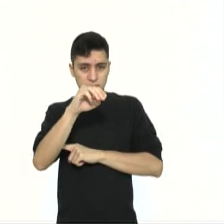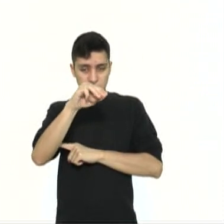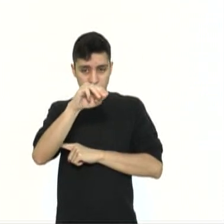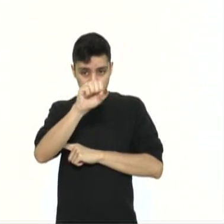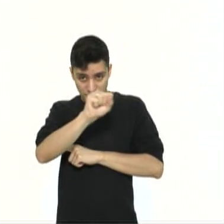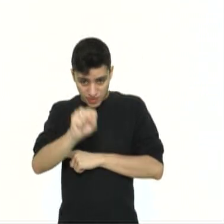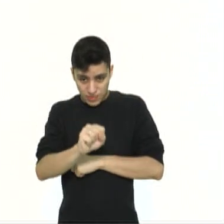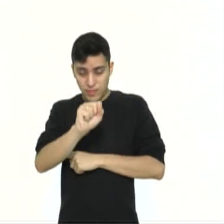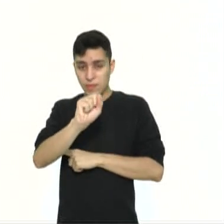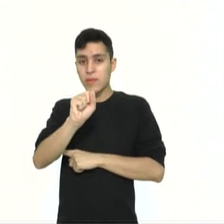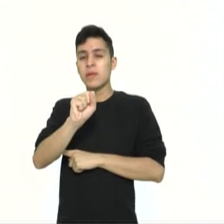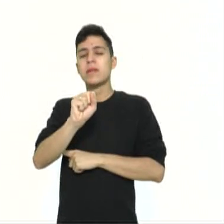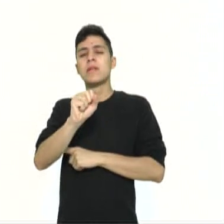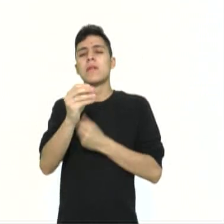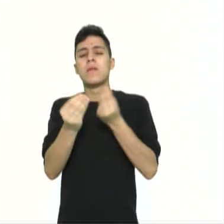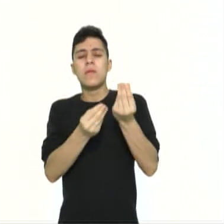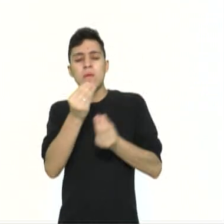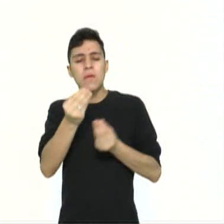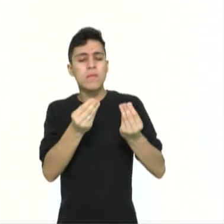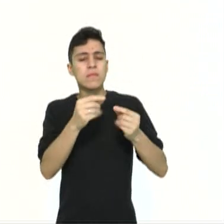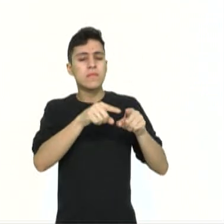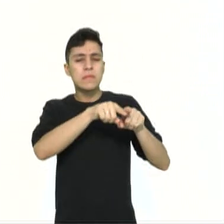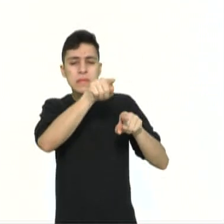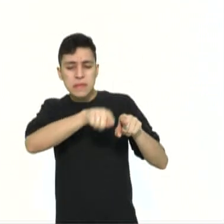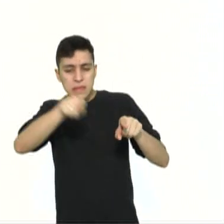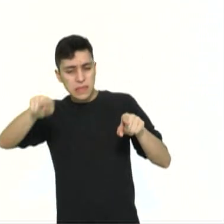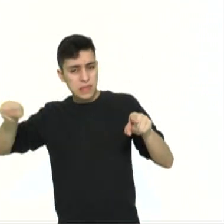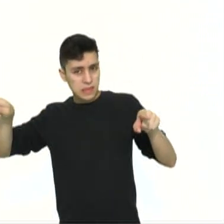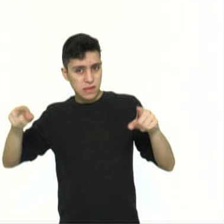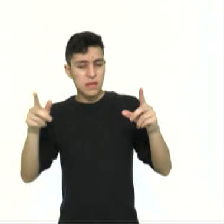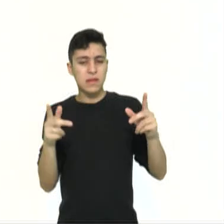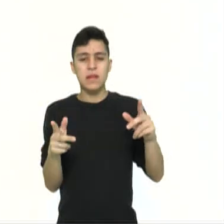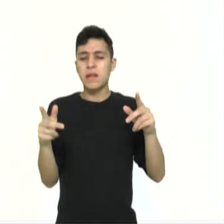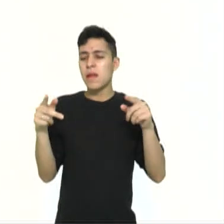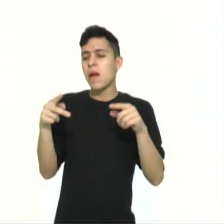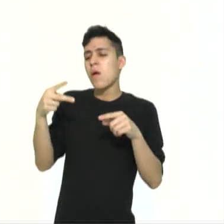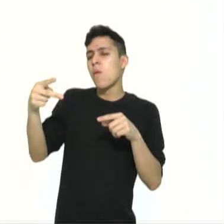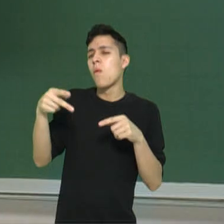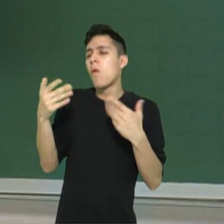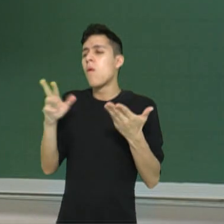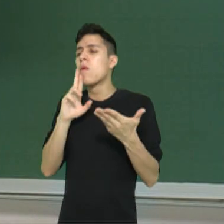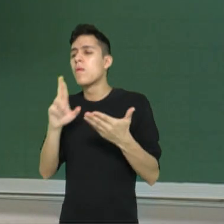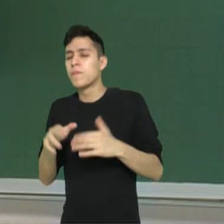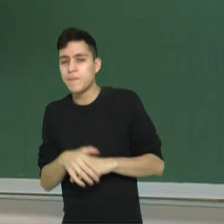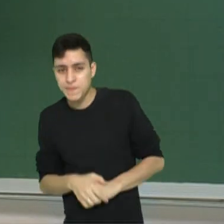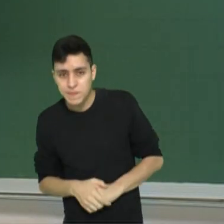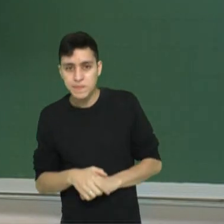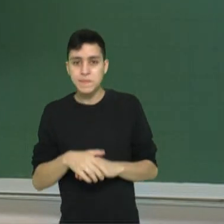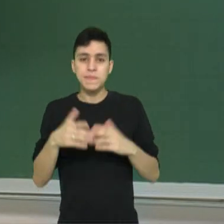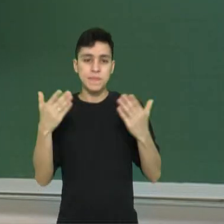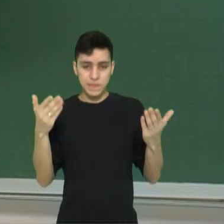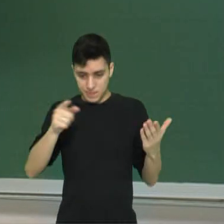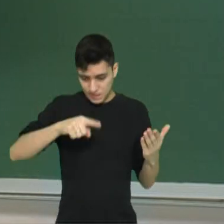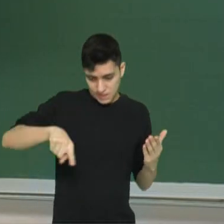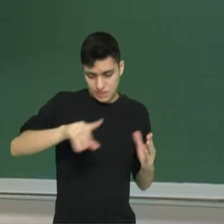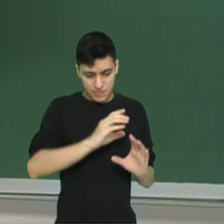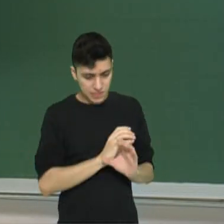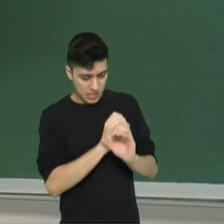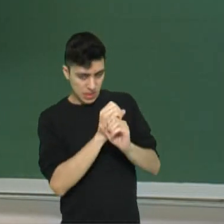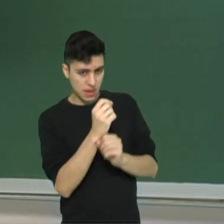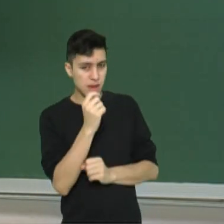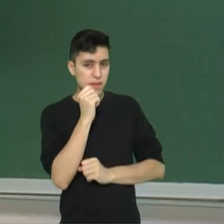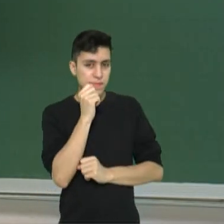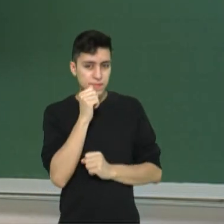segundo, qual é a frequência de oscilação? No caso, ela é igual a quanto? Então, vamos lá. Então, peguem aí